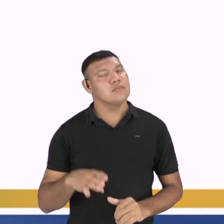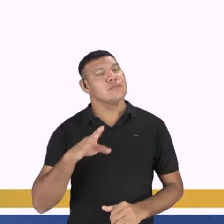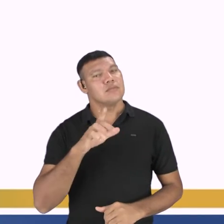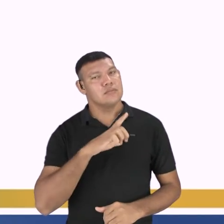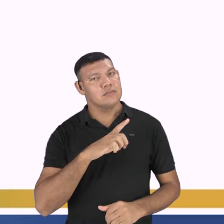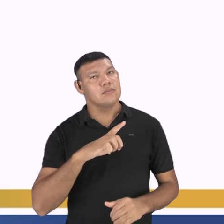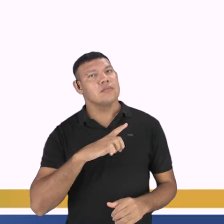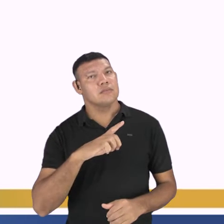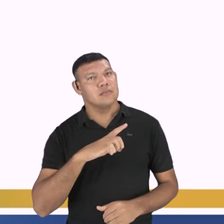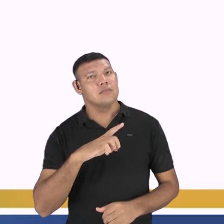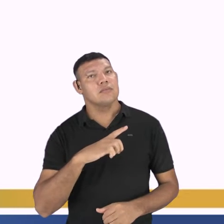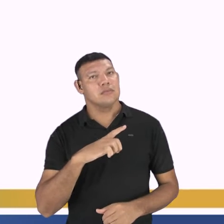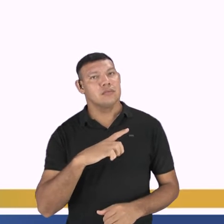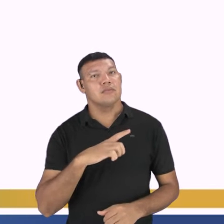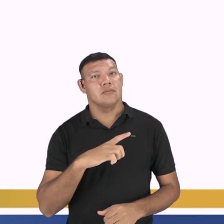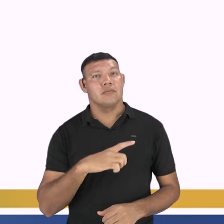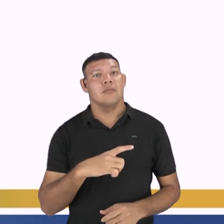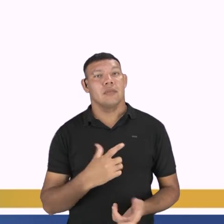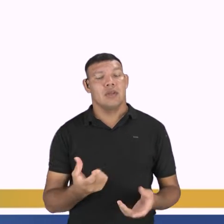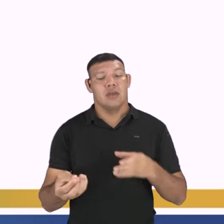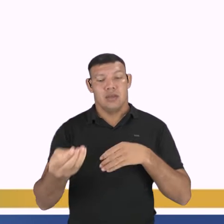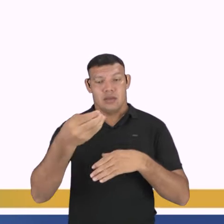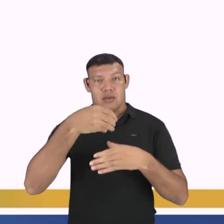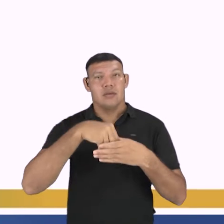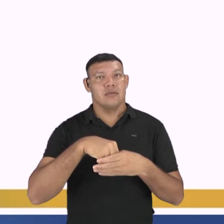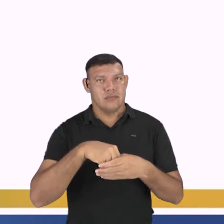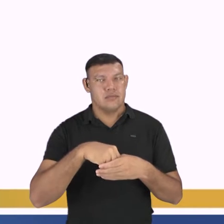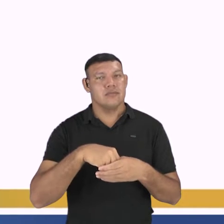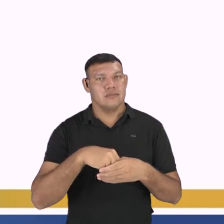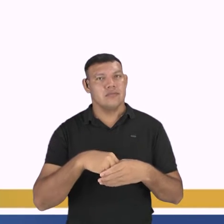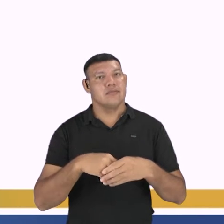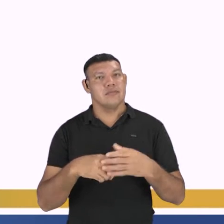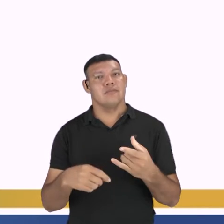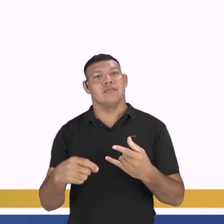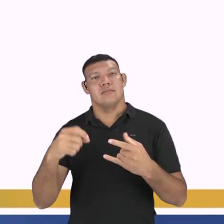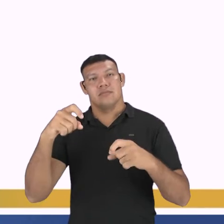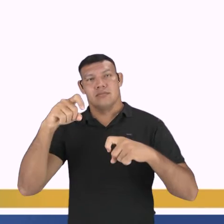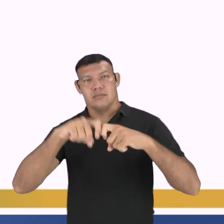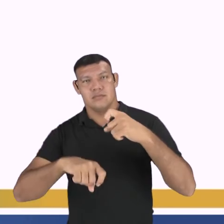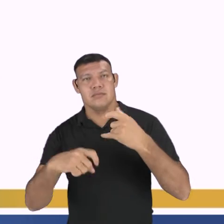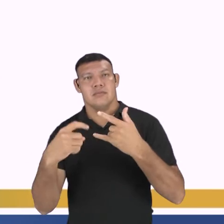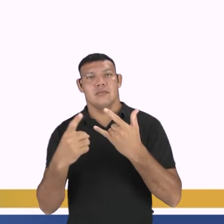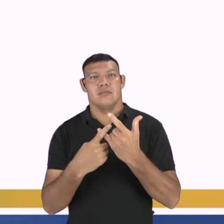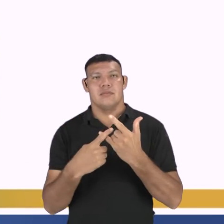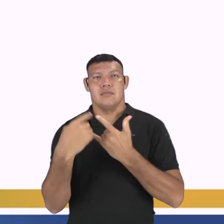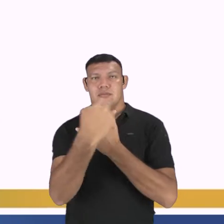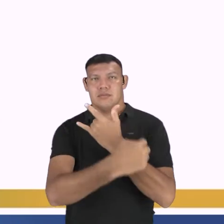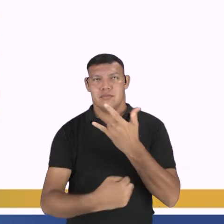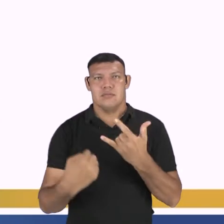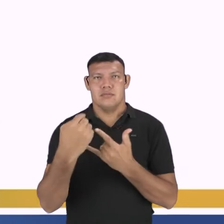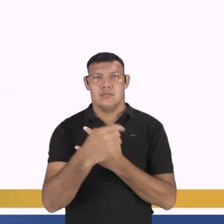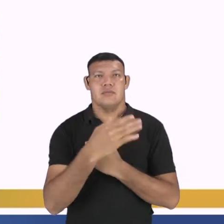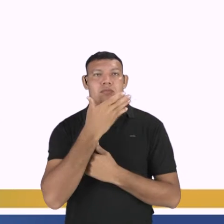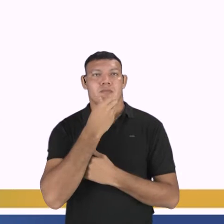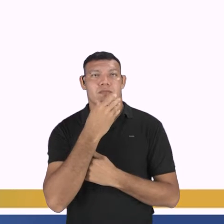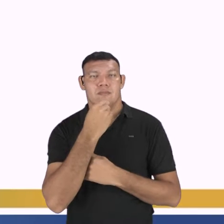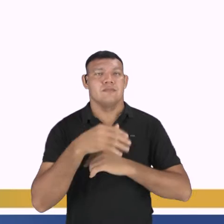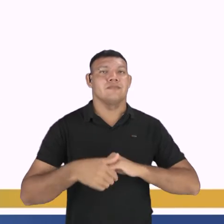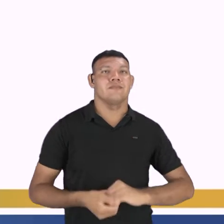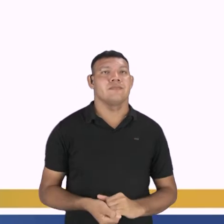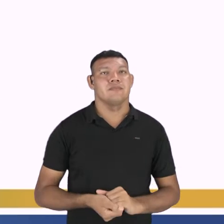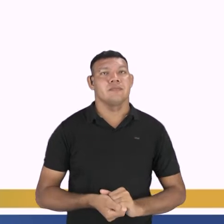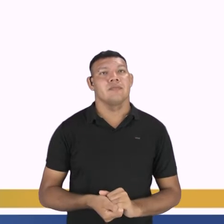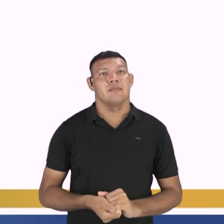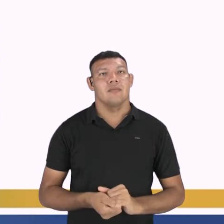também, mas que nós chamamos de órgãos reprodutivos internos do sistema reprodutor masculino. Bom, os testículos, como